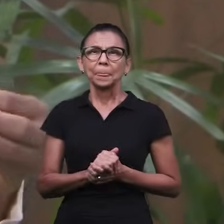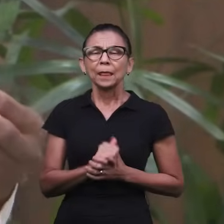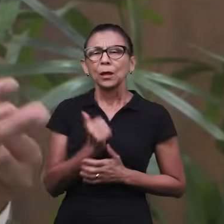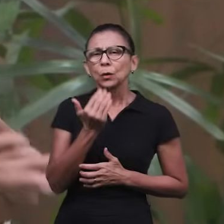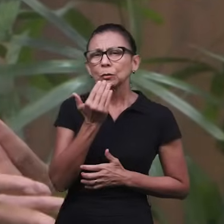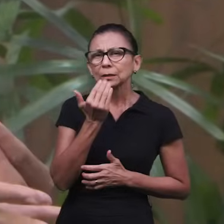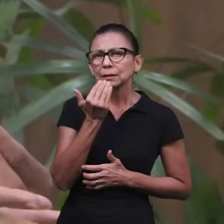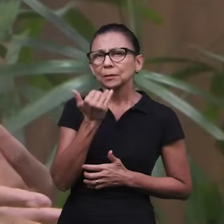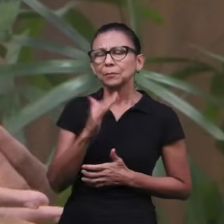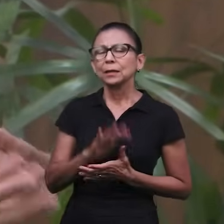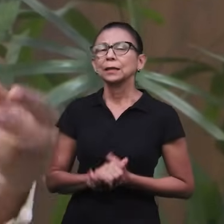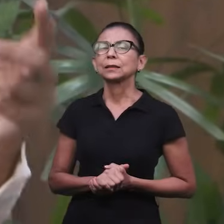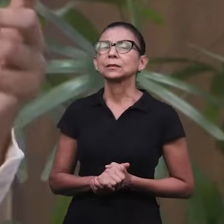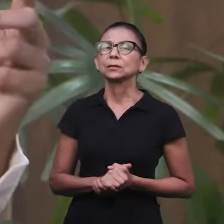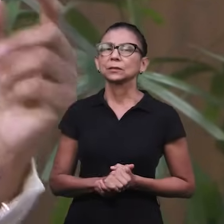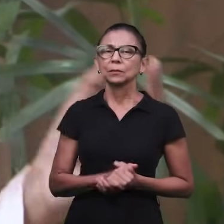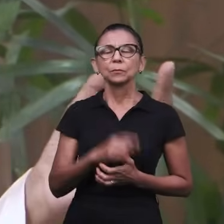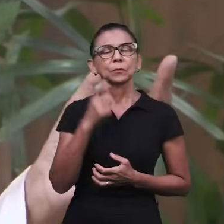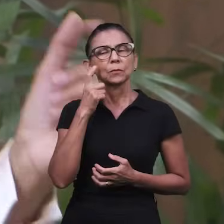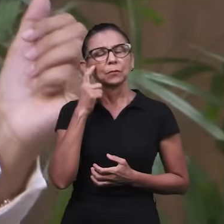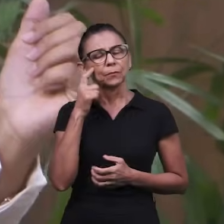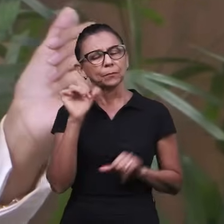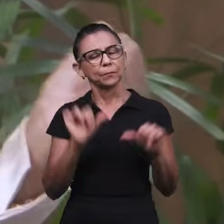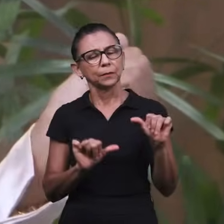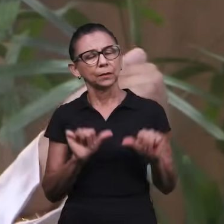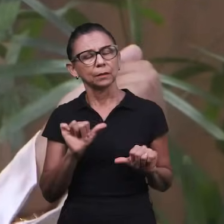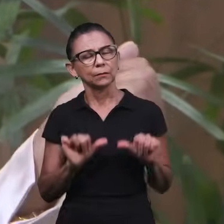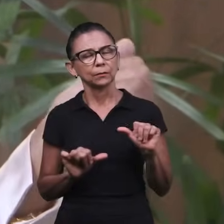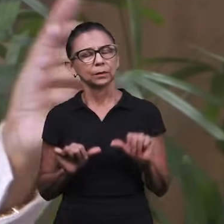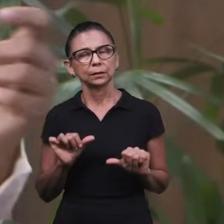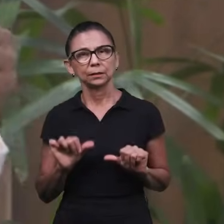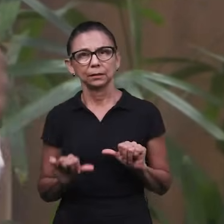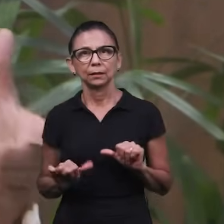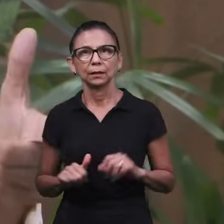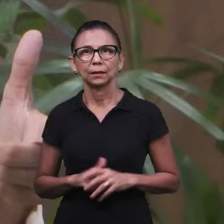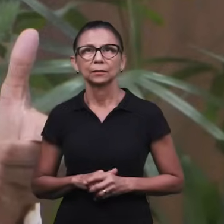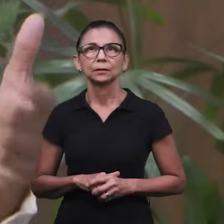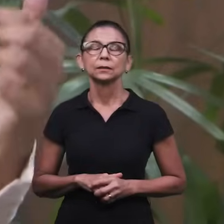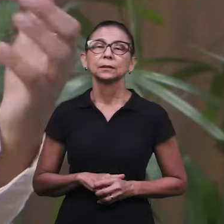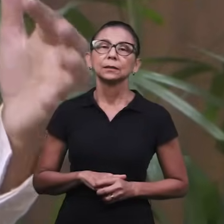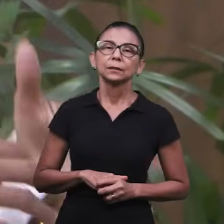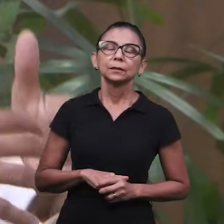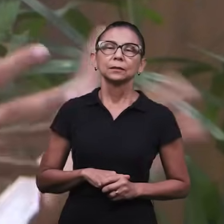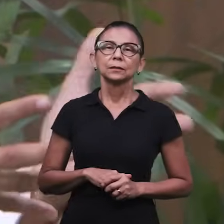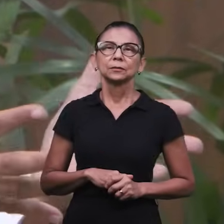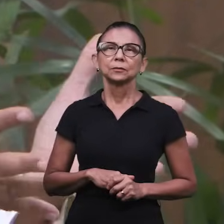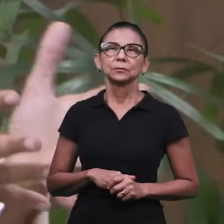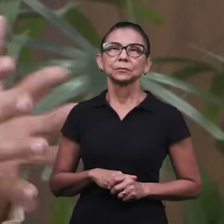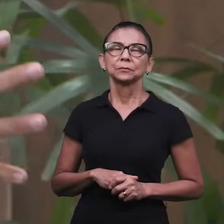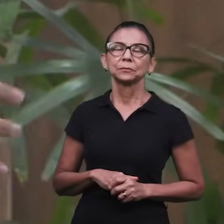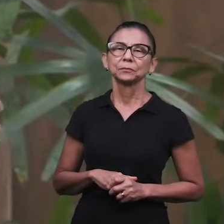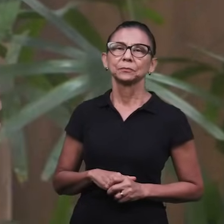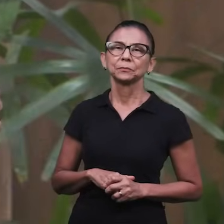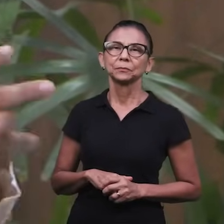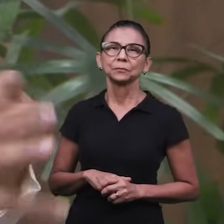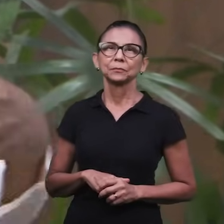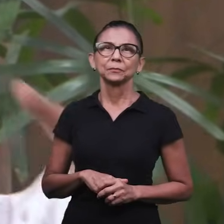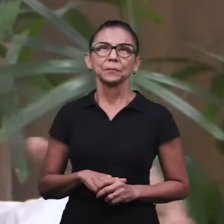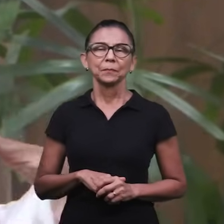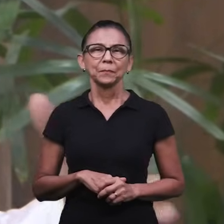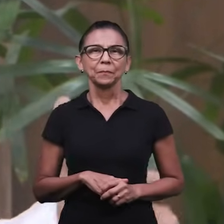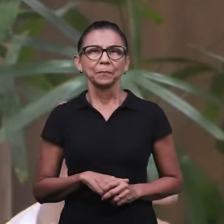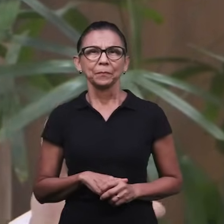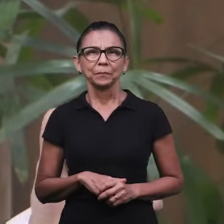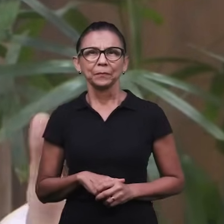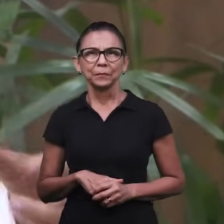uma rotina de cuidado e de cuidado lúdico, que é brinque com essa criança. Senta